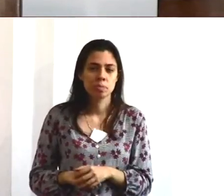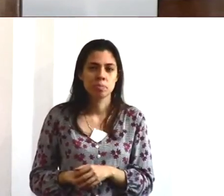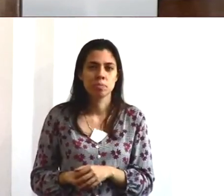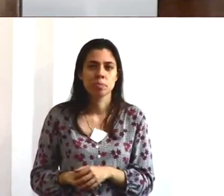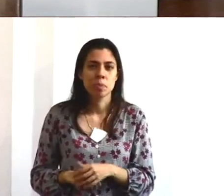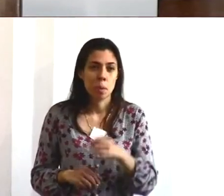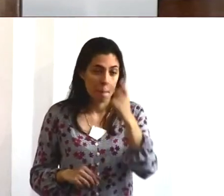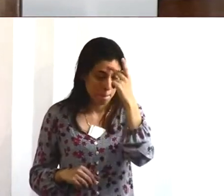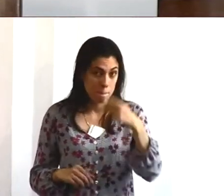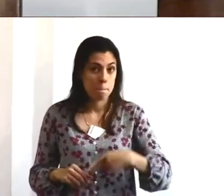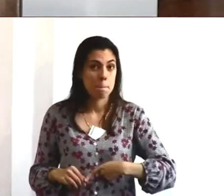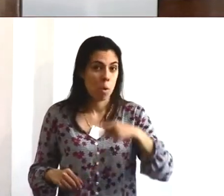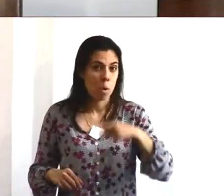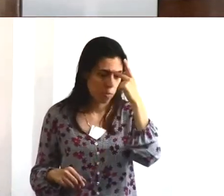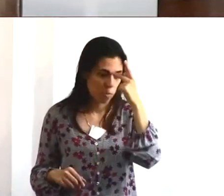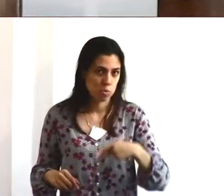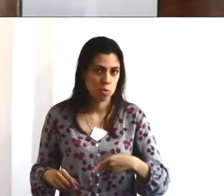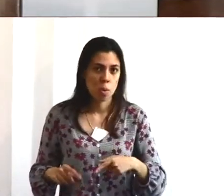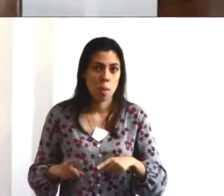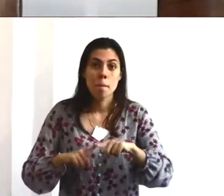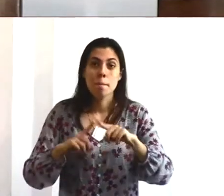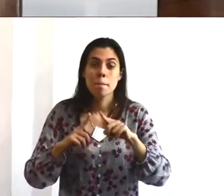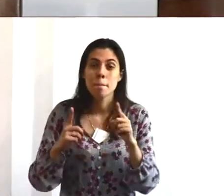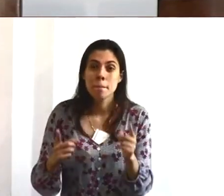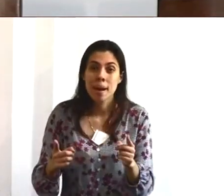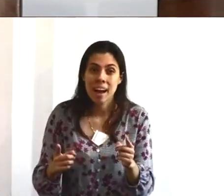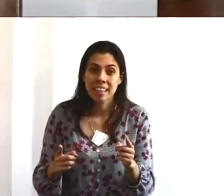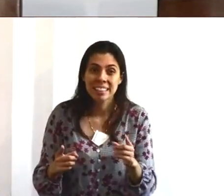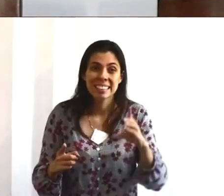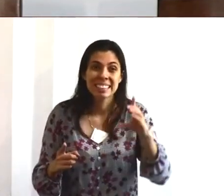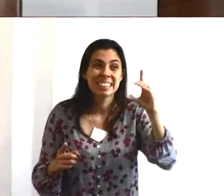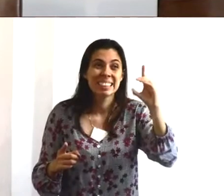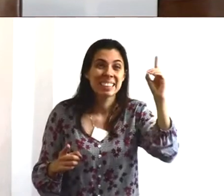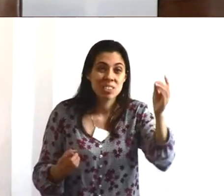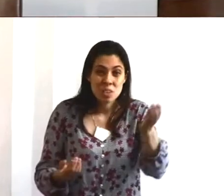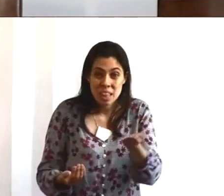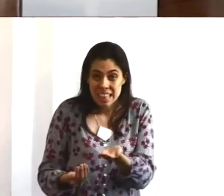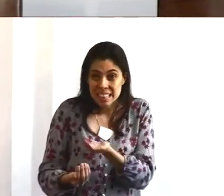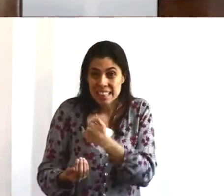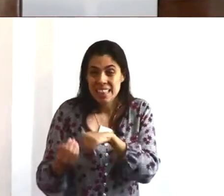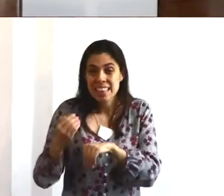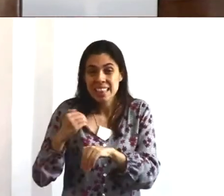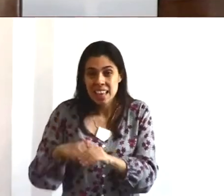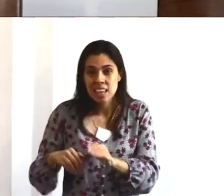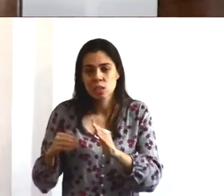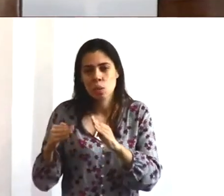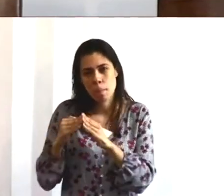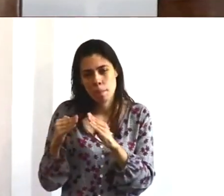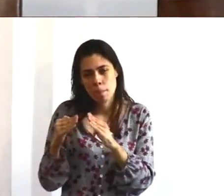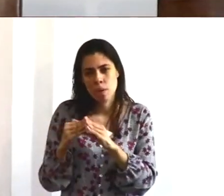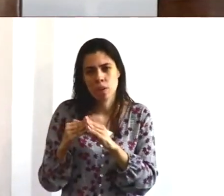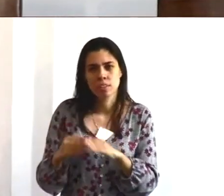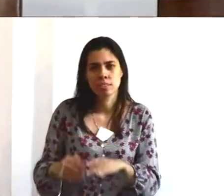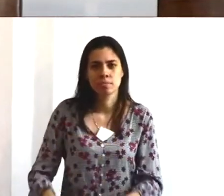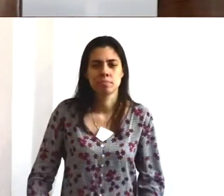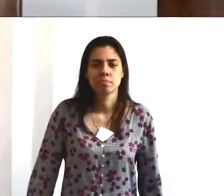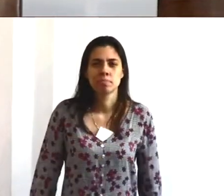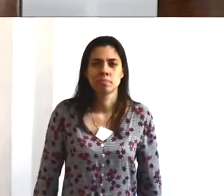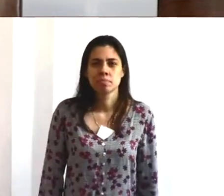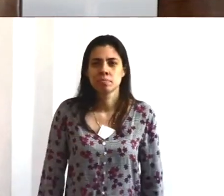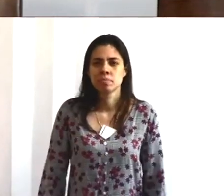que eu sozinho consigo fazer algo, mas aquele que habita em mim, que é a minha fortaleza, que é o Espírito Santo, é esse que